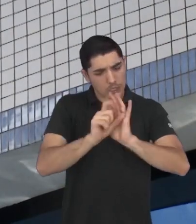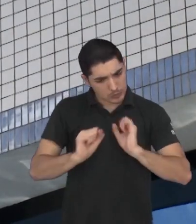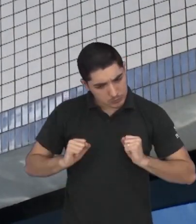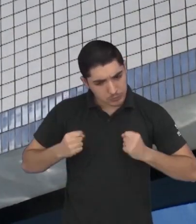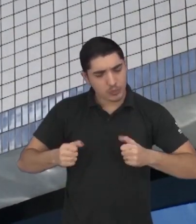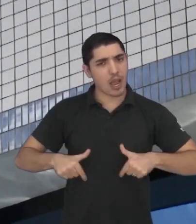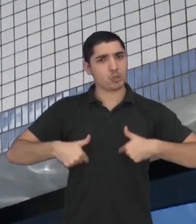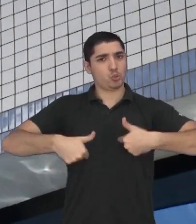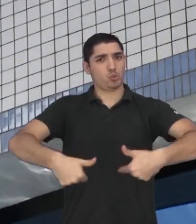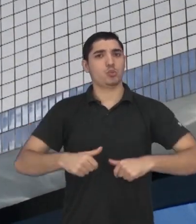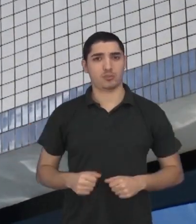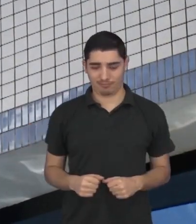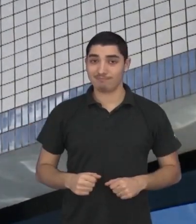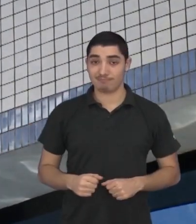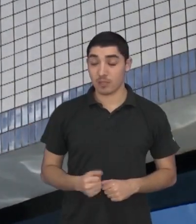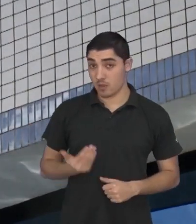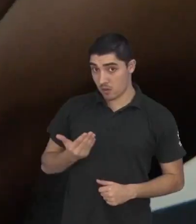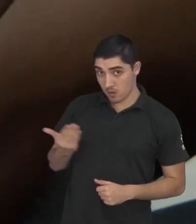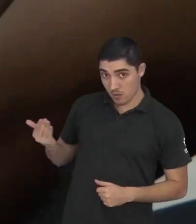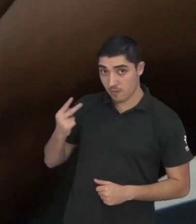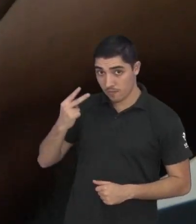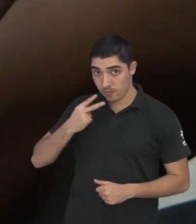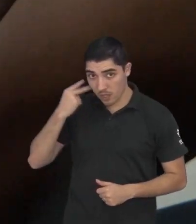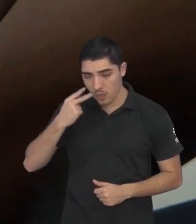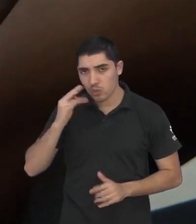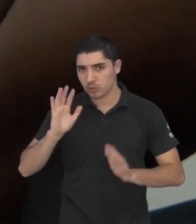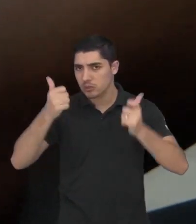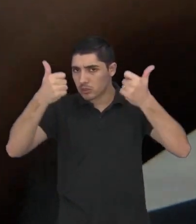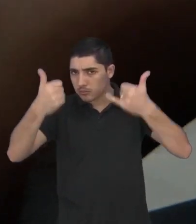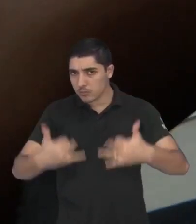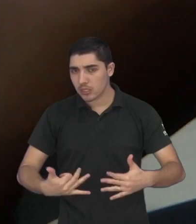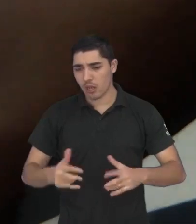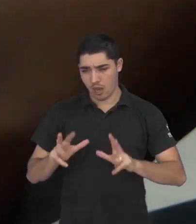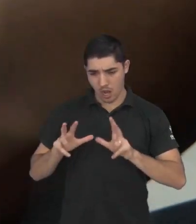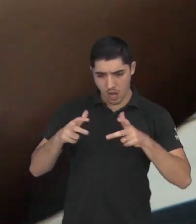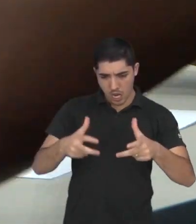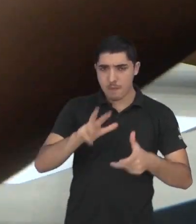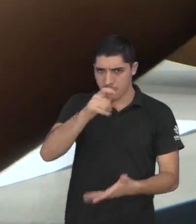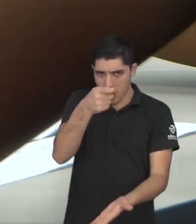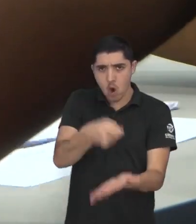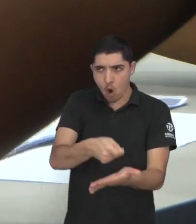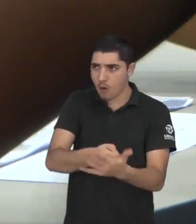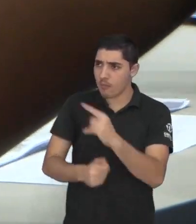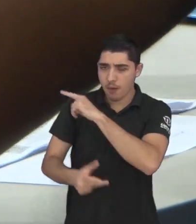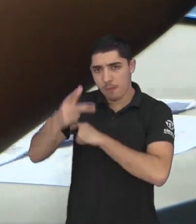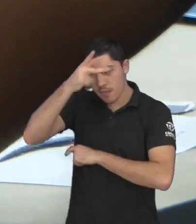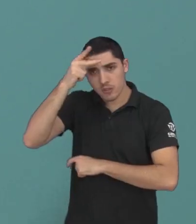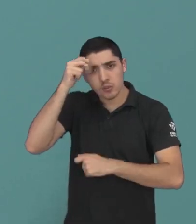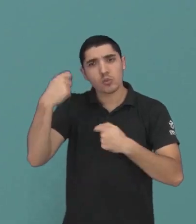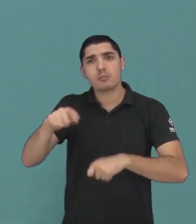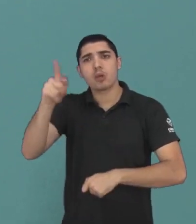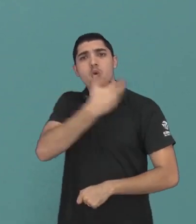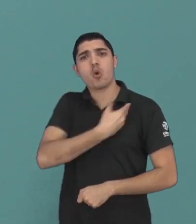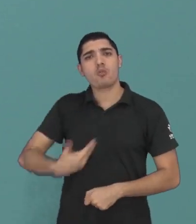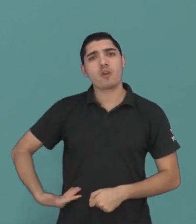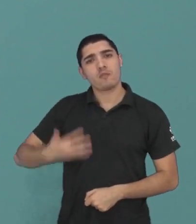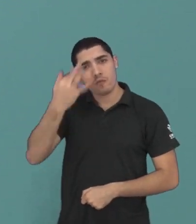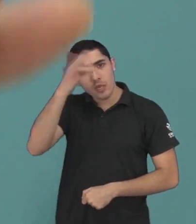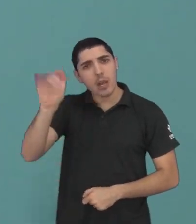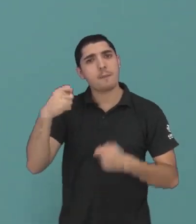citar, para ciclistas também, para que haja o respeito e a utilização da ciclovia, evitar que se ande na via pública. Nós temos campanhas